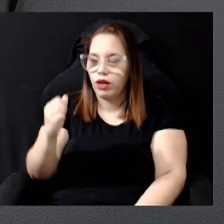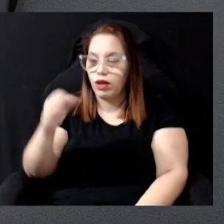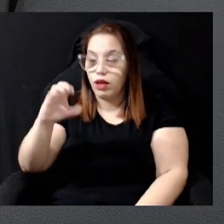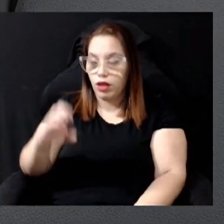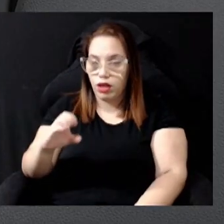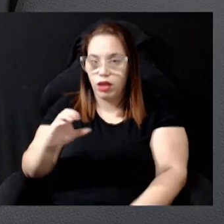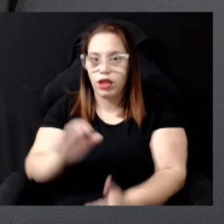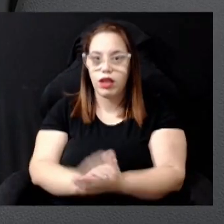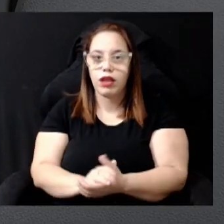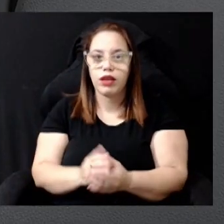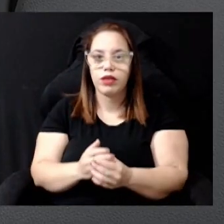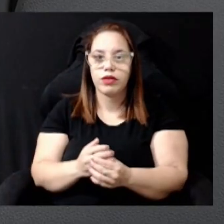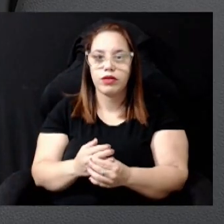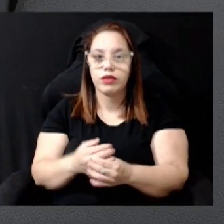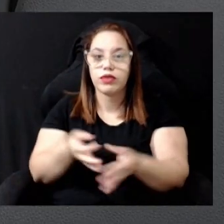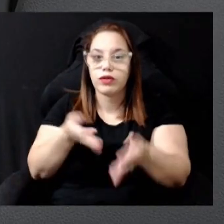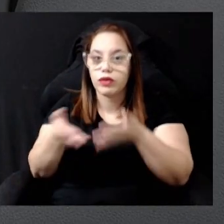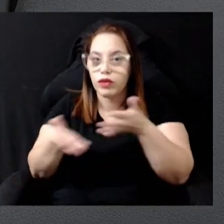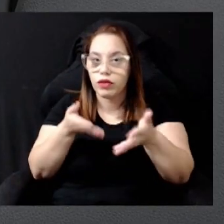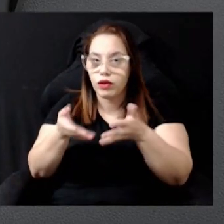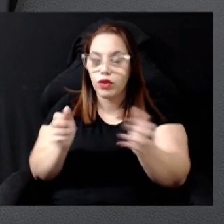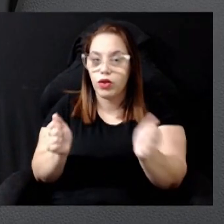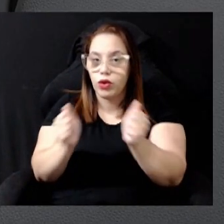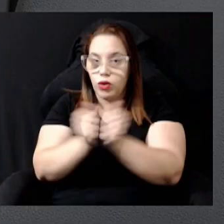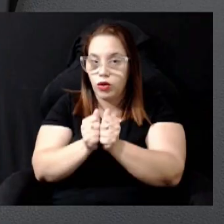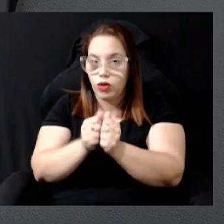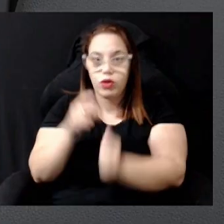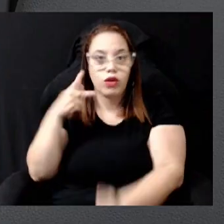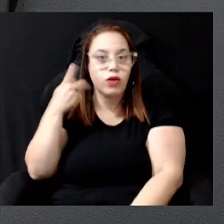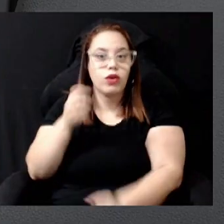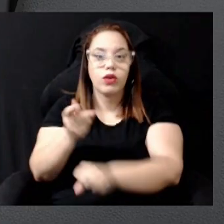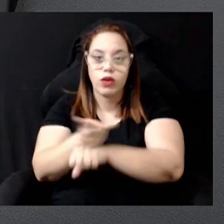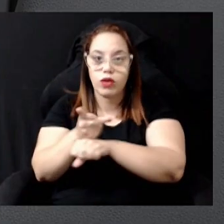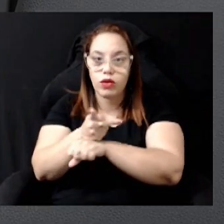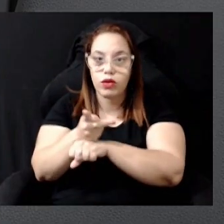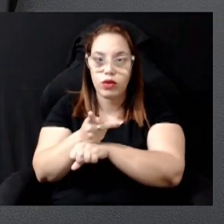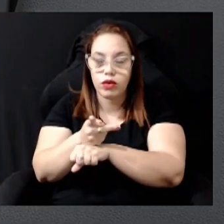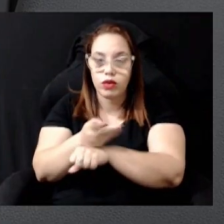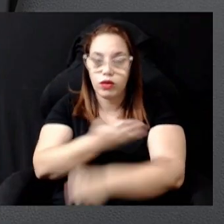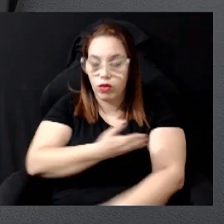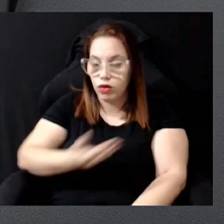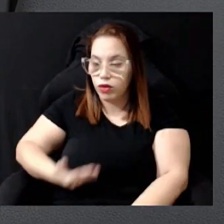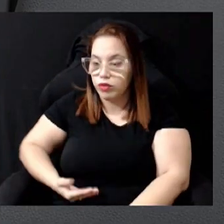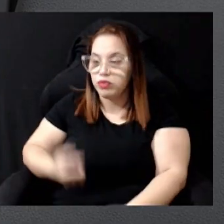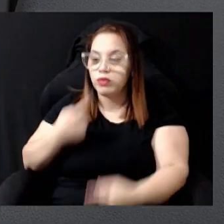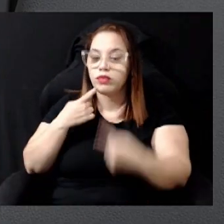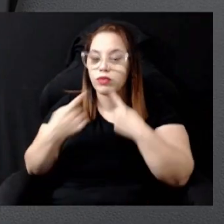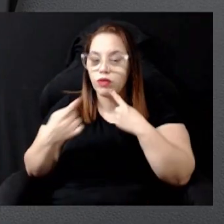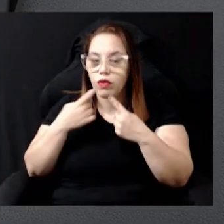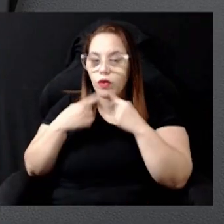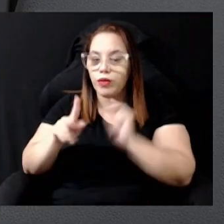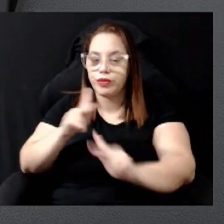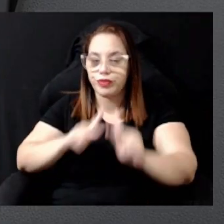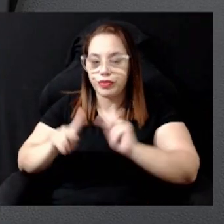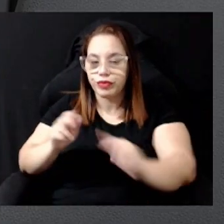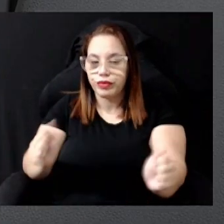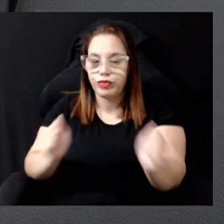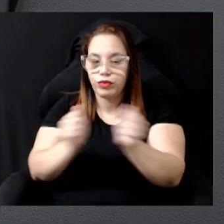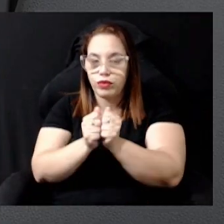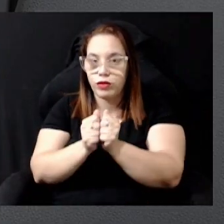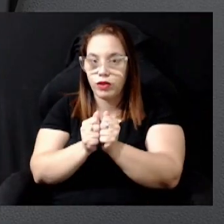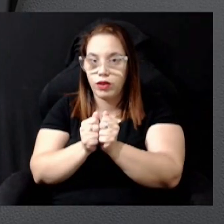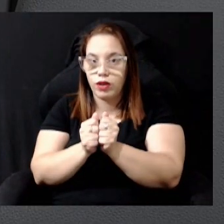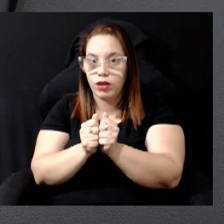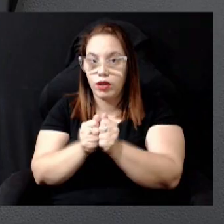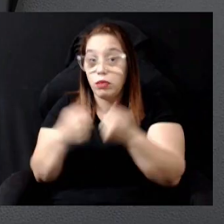nossa articulação enquanto parlamentar foi buscar os órgãos do governo para dialogar junto com a população, levando essa demanda. Nós buscamos